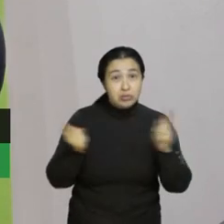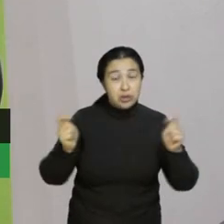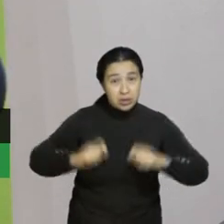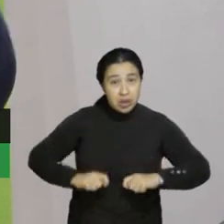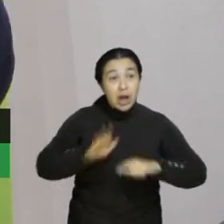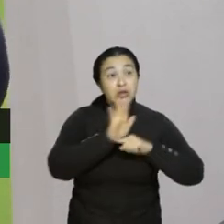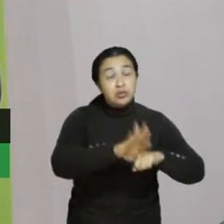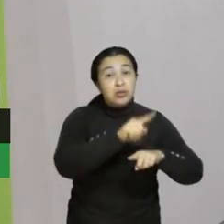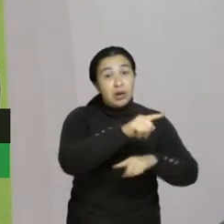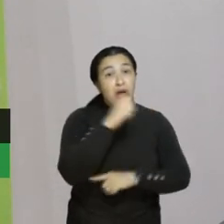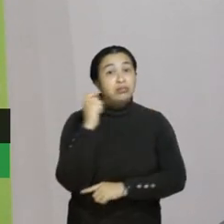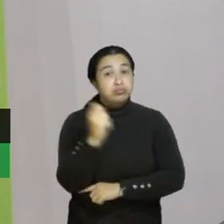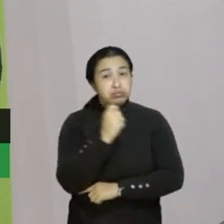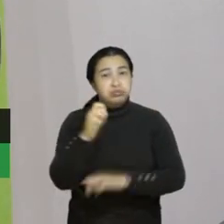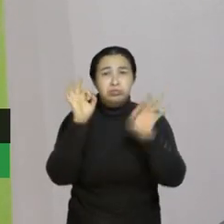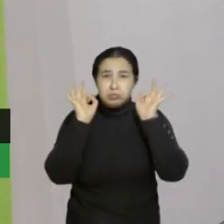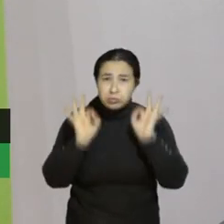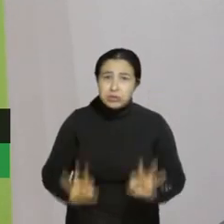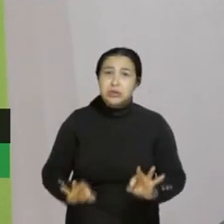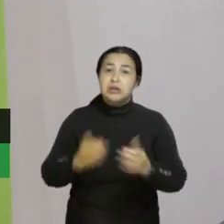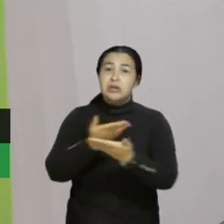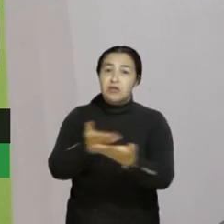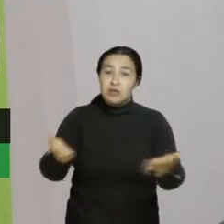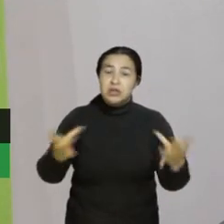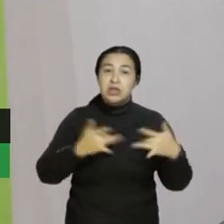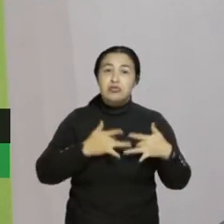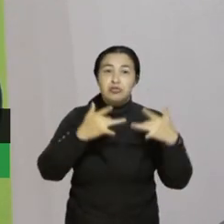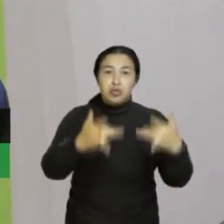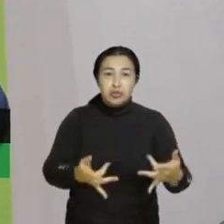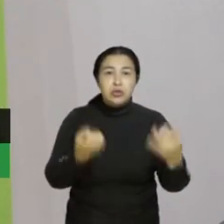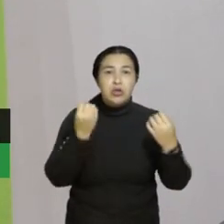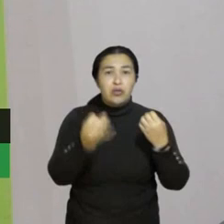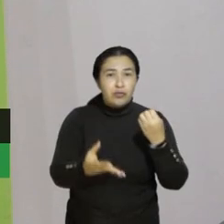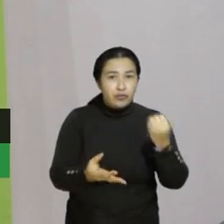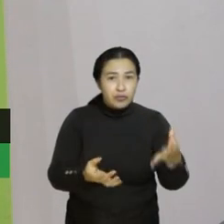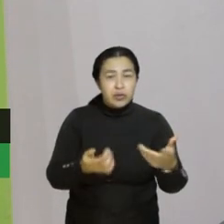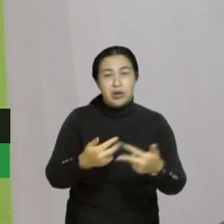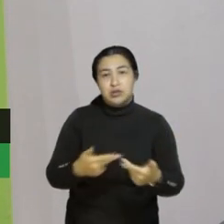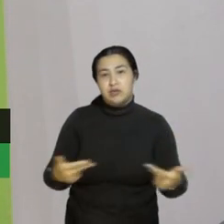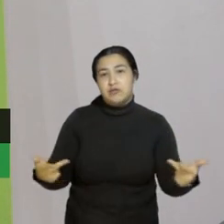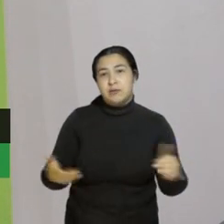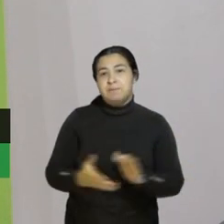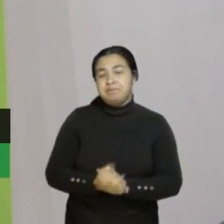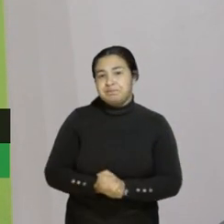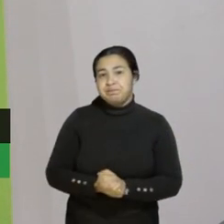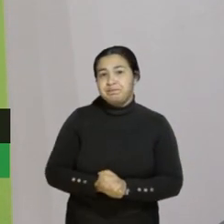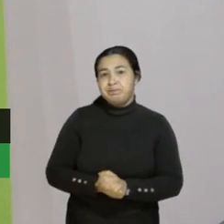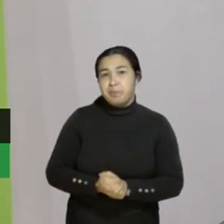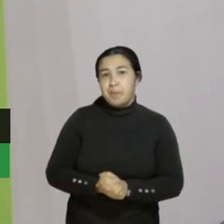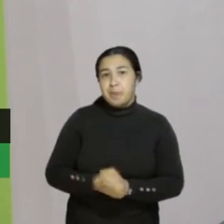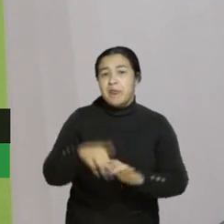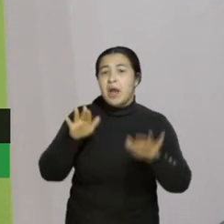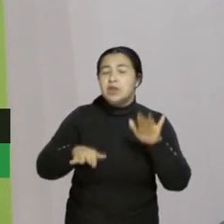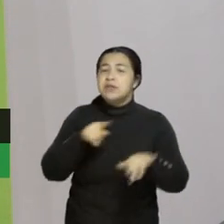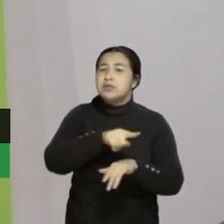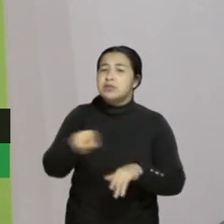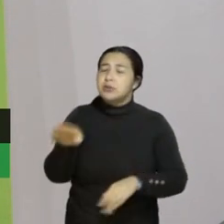absoluta certeza que fizeram as suas doações, as suas contribuições, muitos de forma